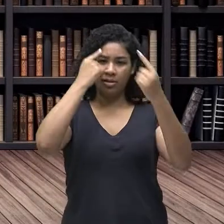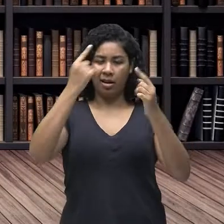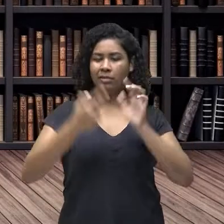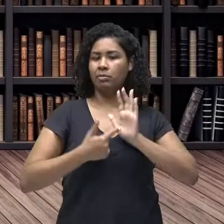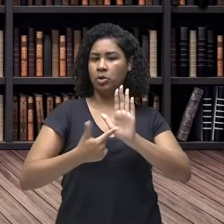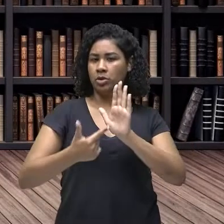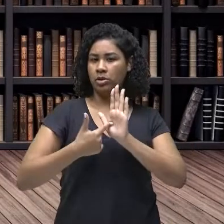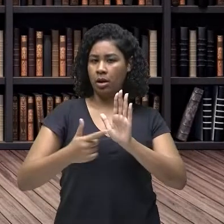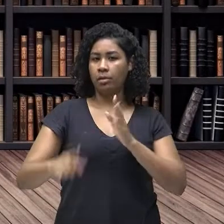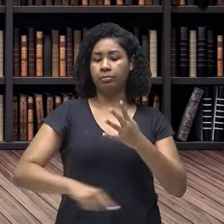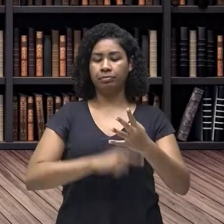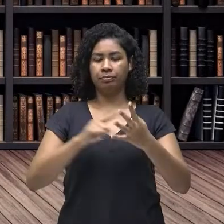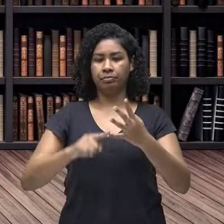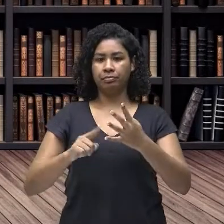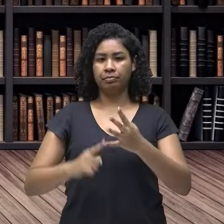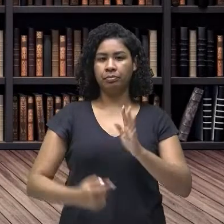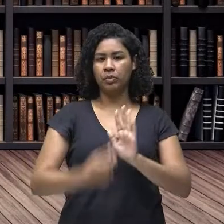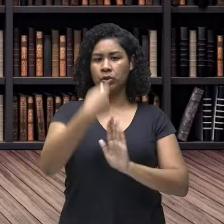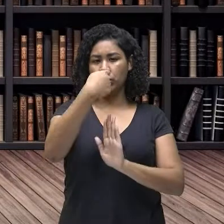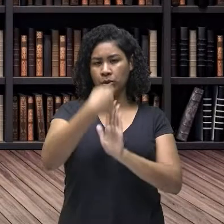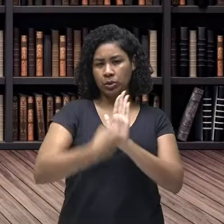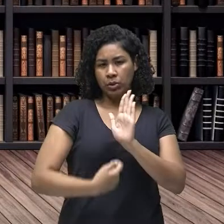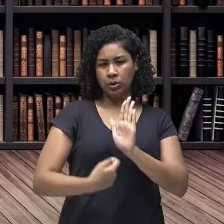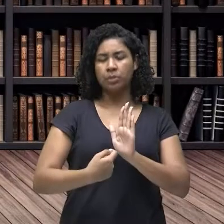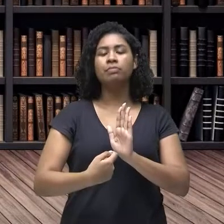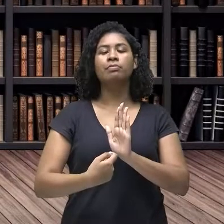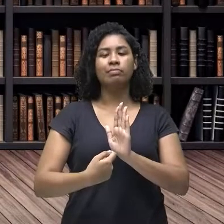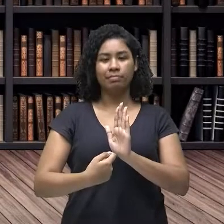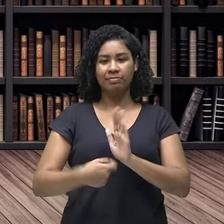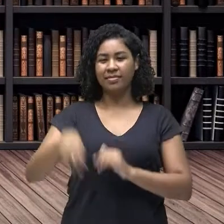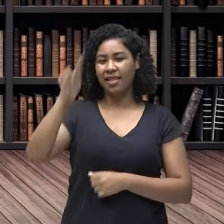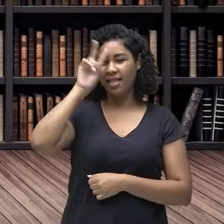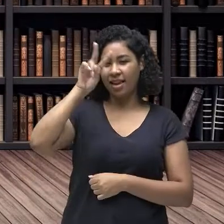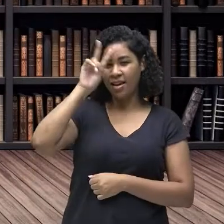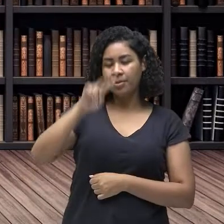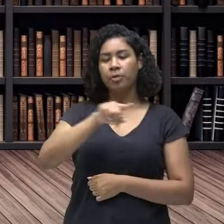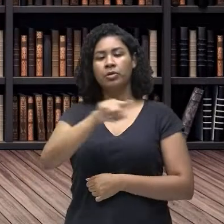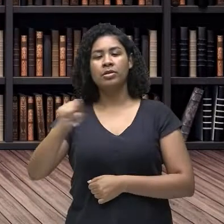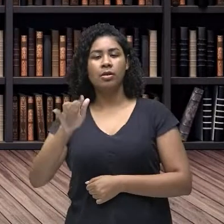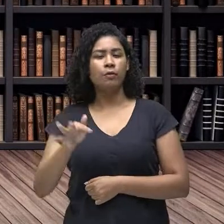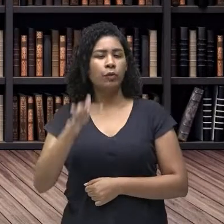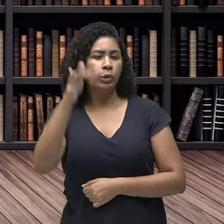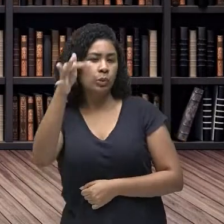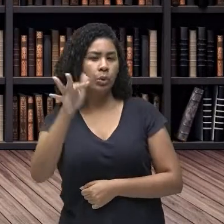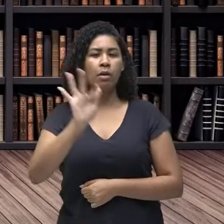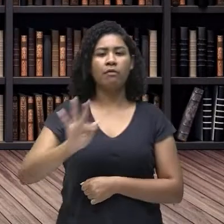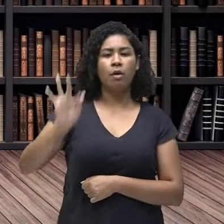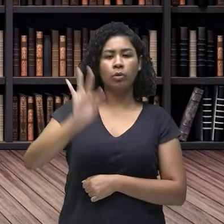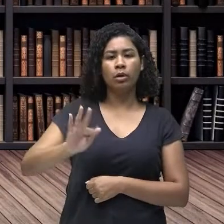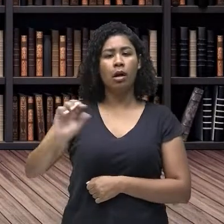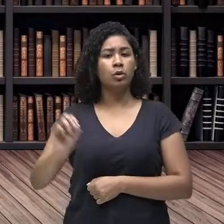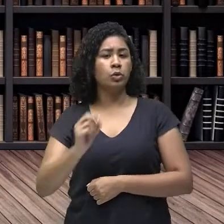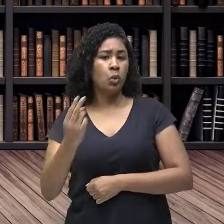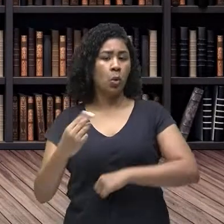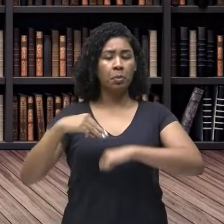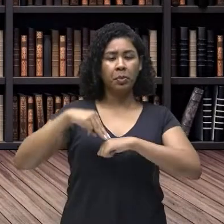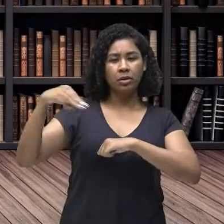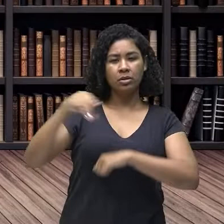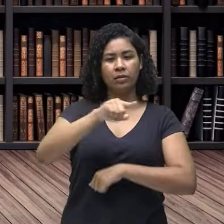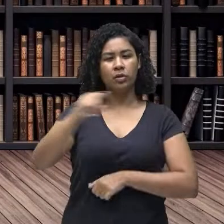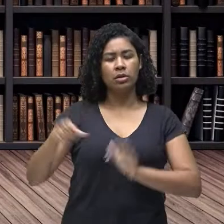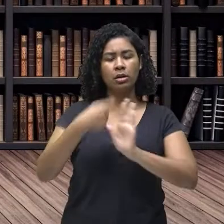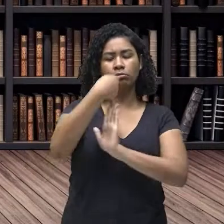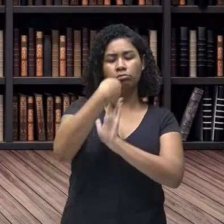ser dissertativo, e a gente até conversou que quando vocês estiverem aí na faculdade, no mestrado, vocês vão escrever aí as